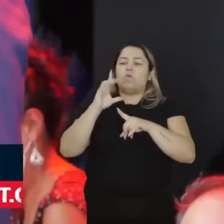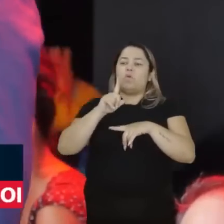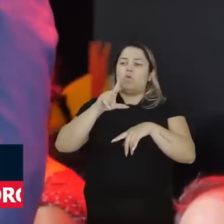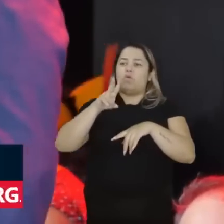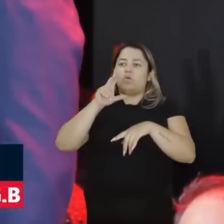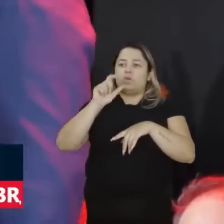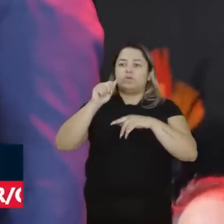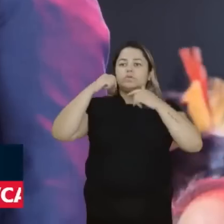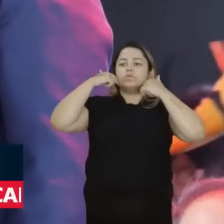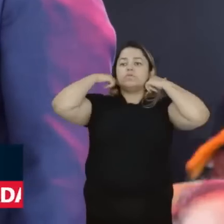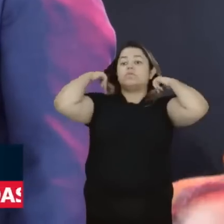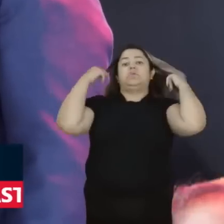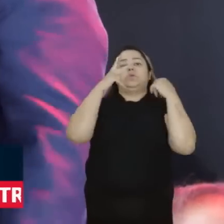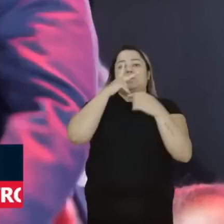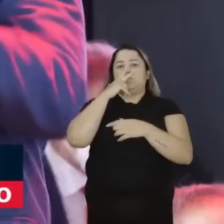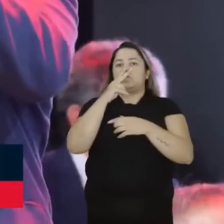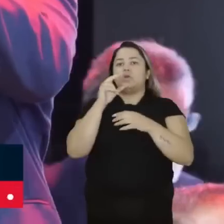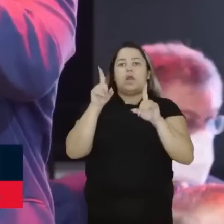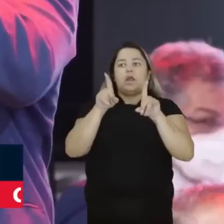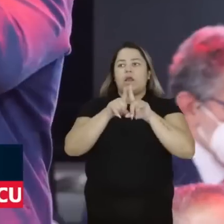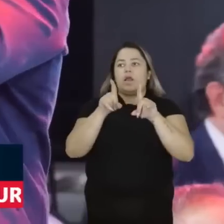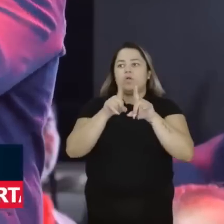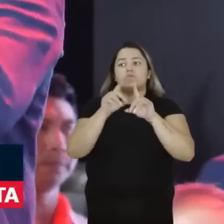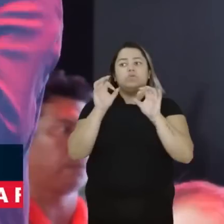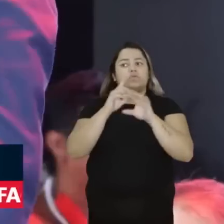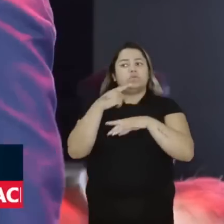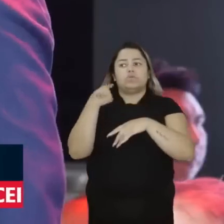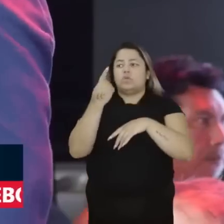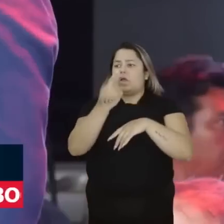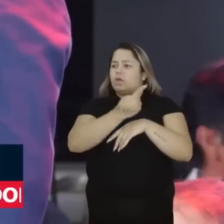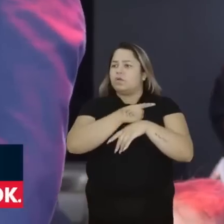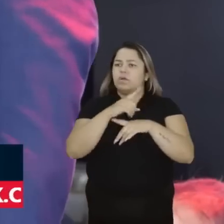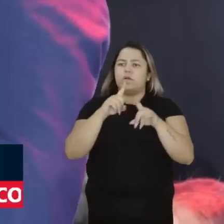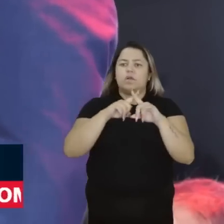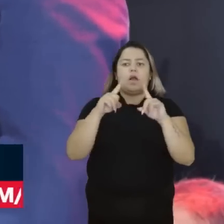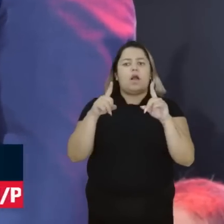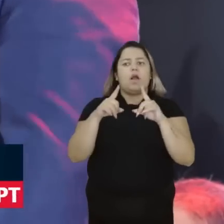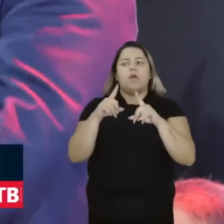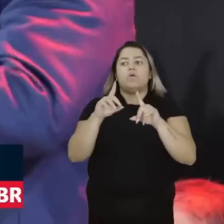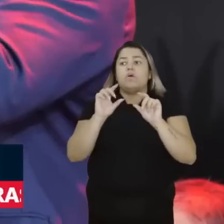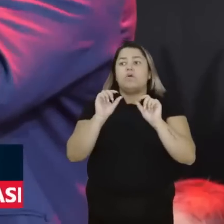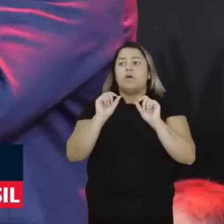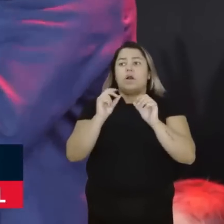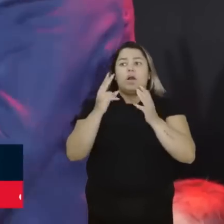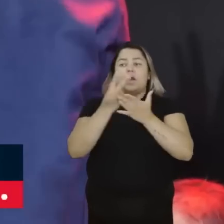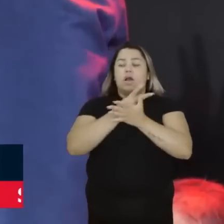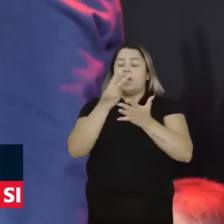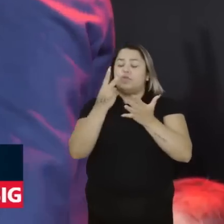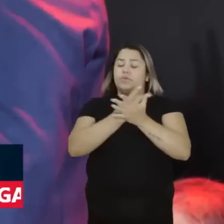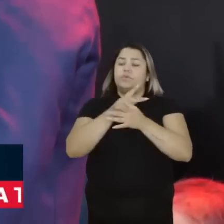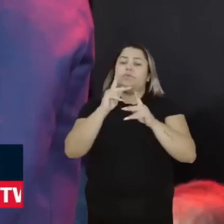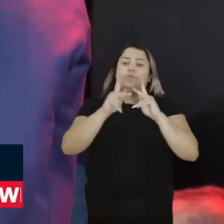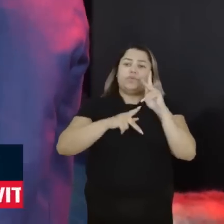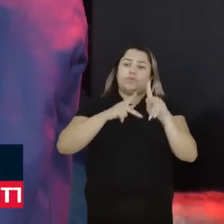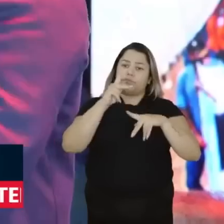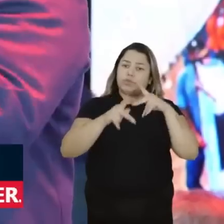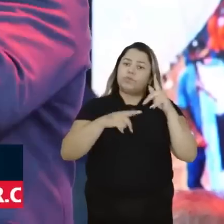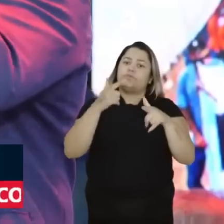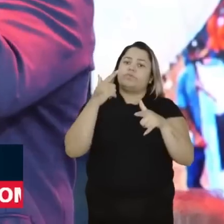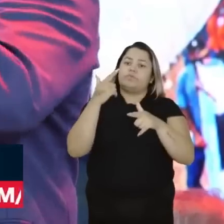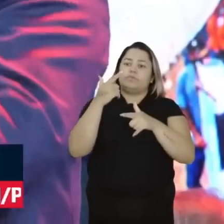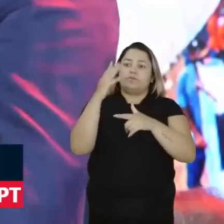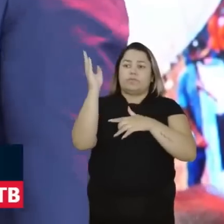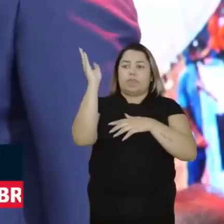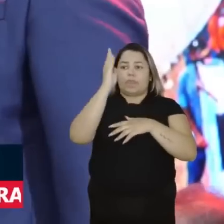nos derrotado. Mas eles estavam enganados, minha gente. Porque o povo brasileiro, porque